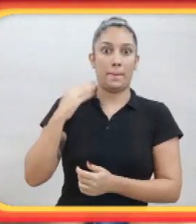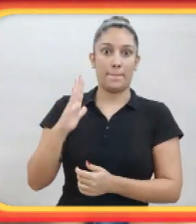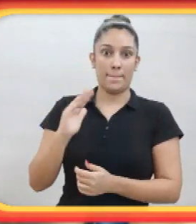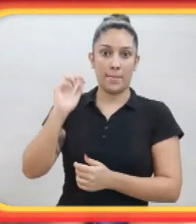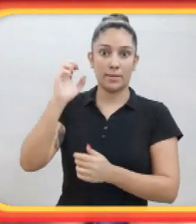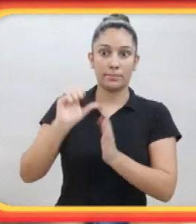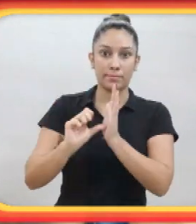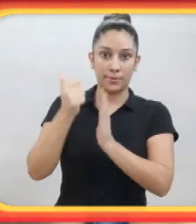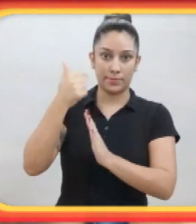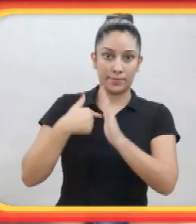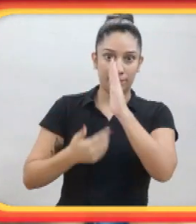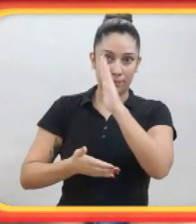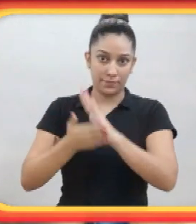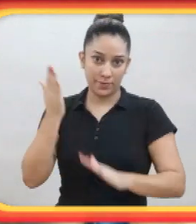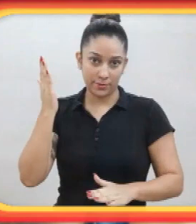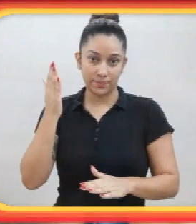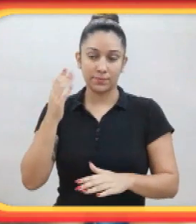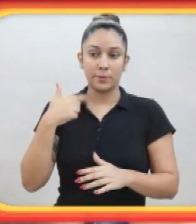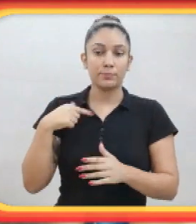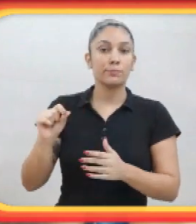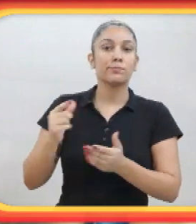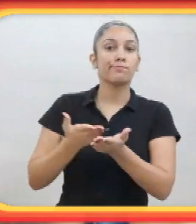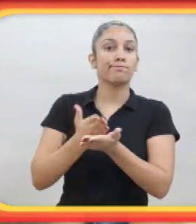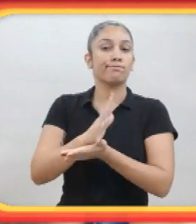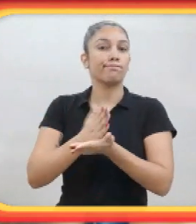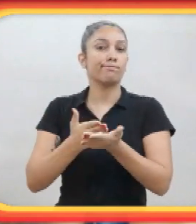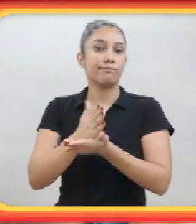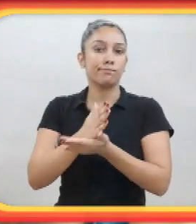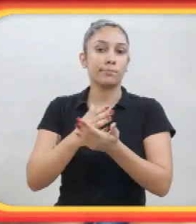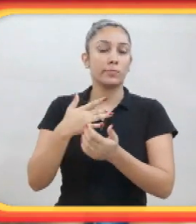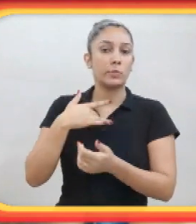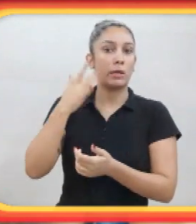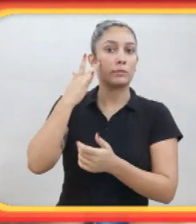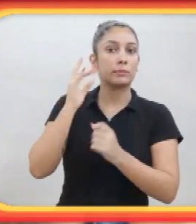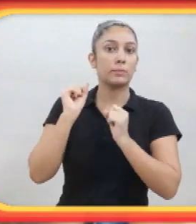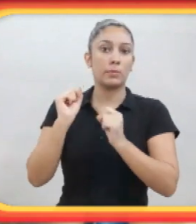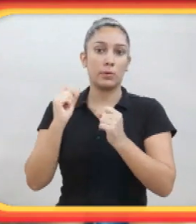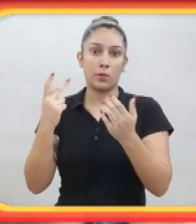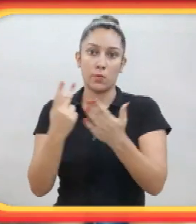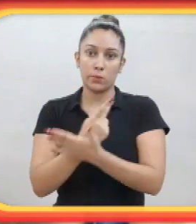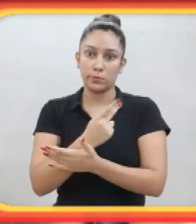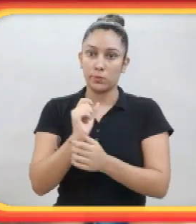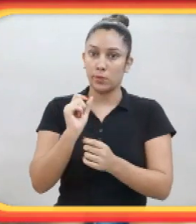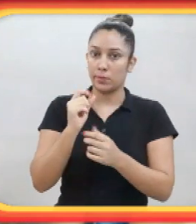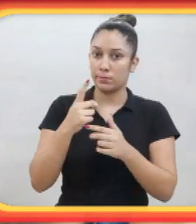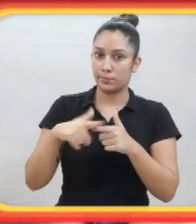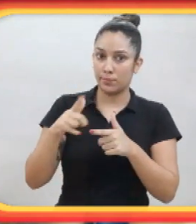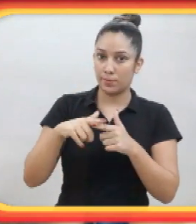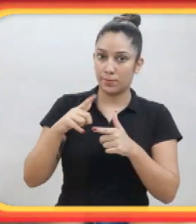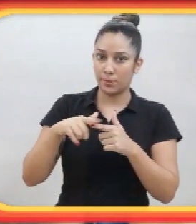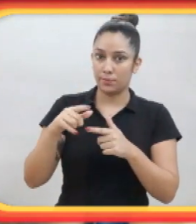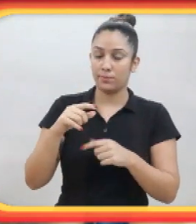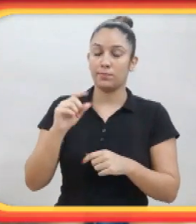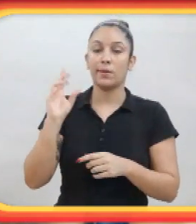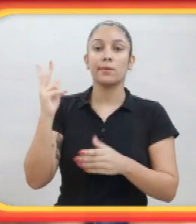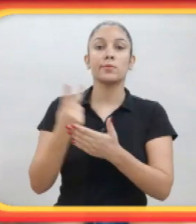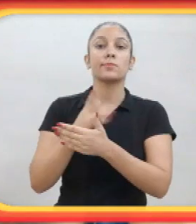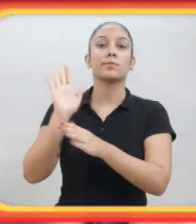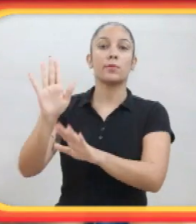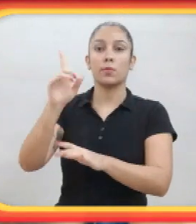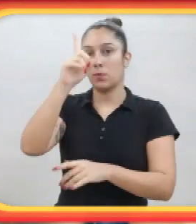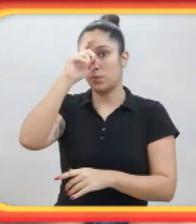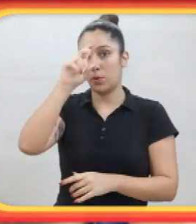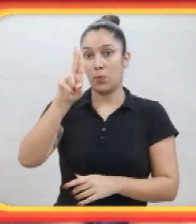umas secreções no olho, e aquilo, como eu era mãe de primeira viagem, me incomodava, achava que poderia ser alguma questão dela